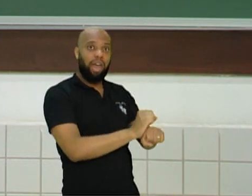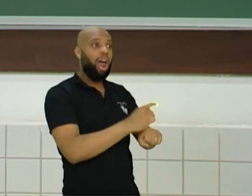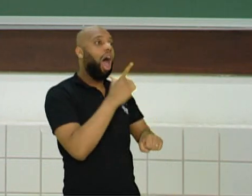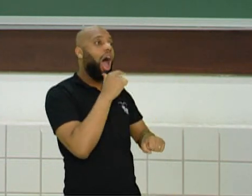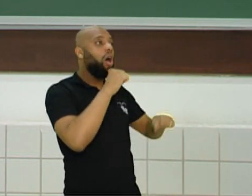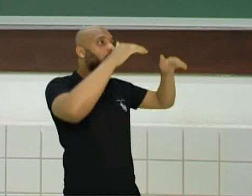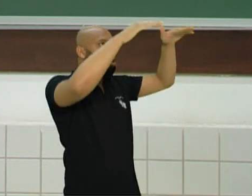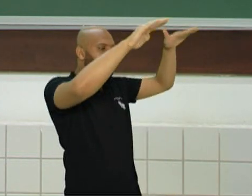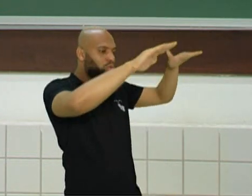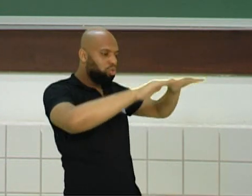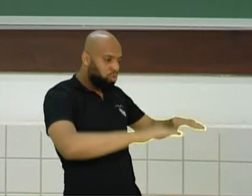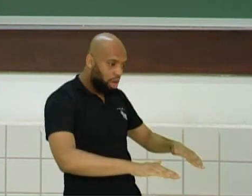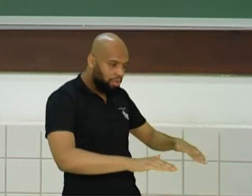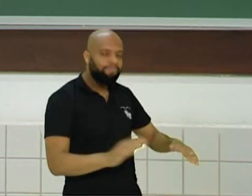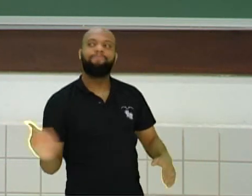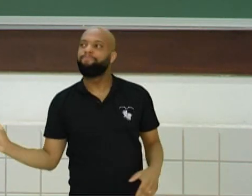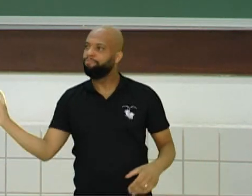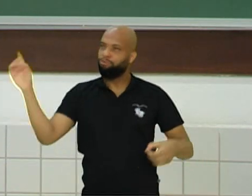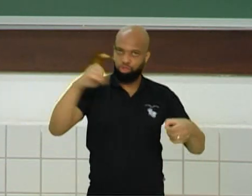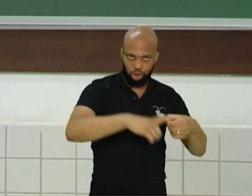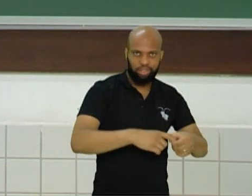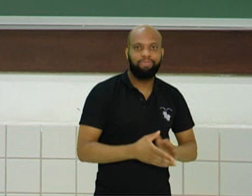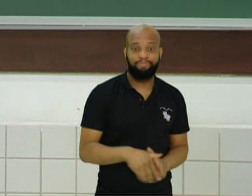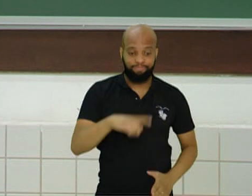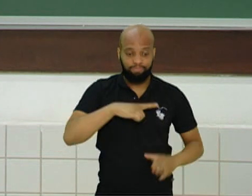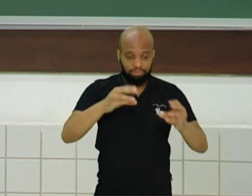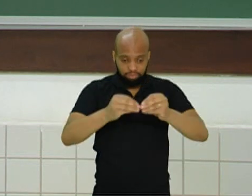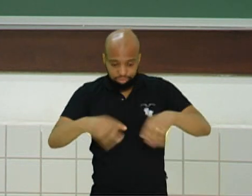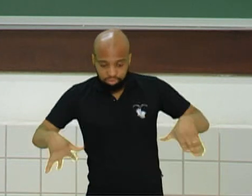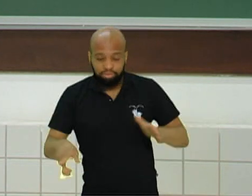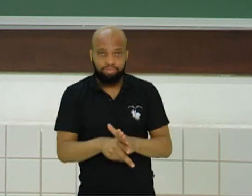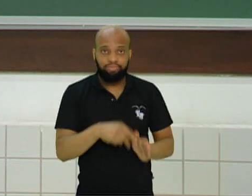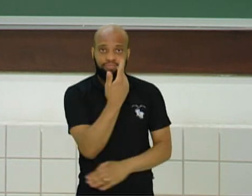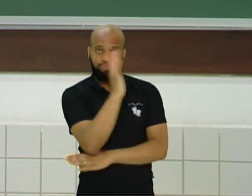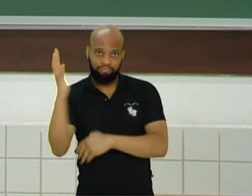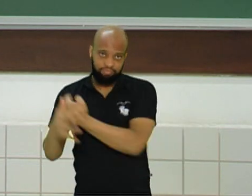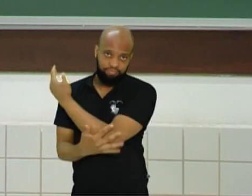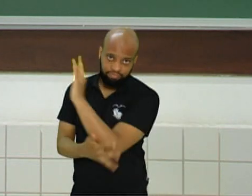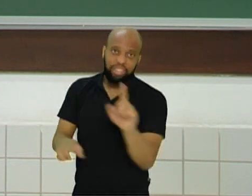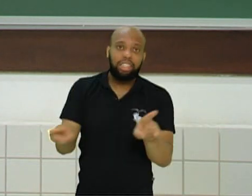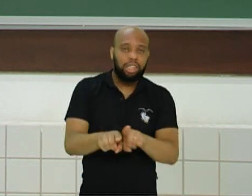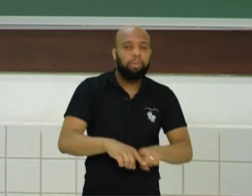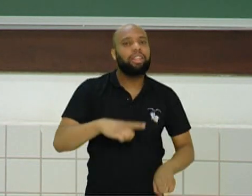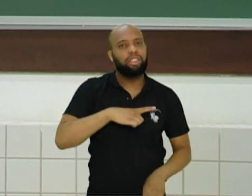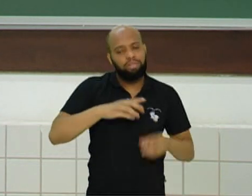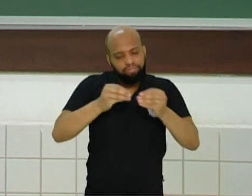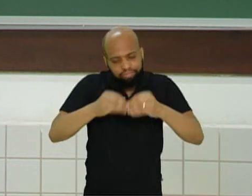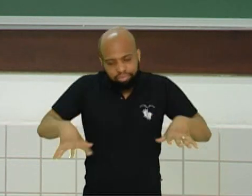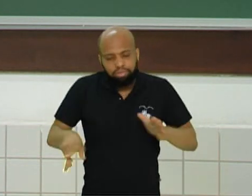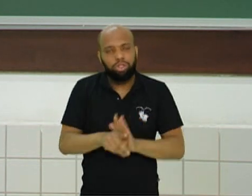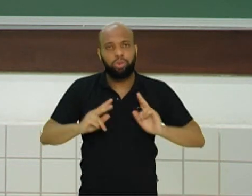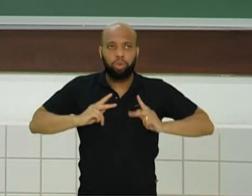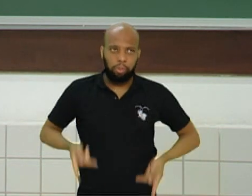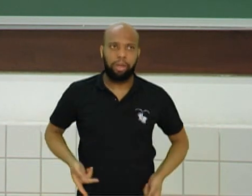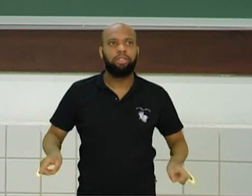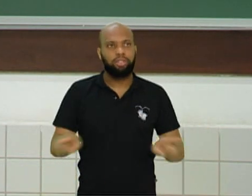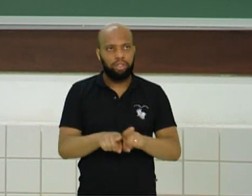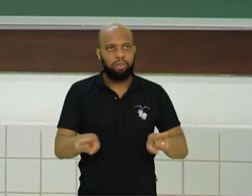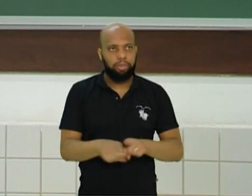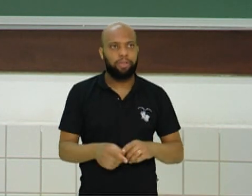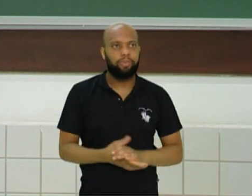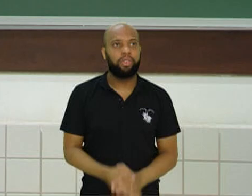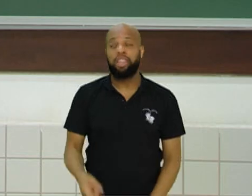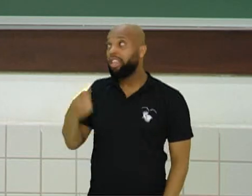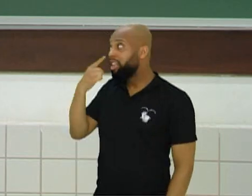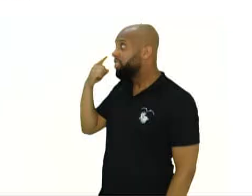de causar, né, prejuízos ao meio ambiente, as enchentes também causam prejuízos ao ser humano. E aqui